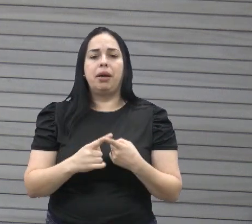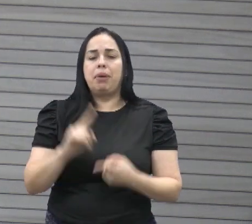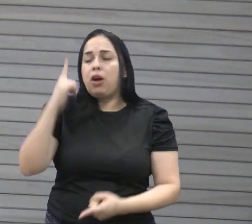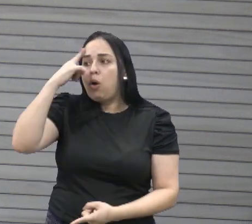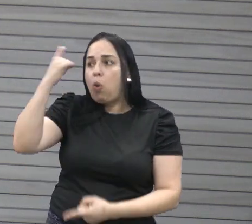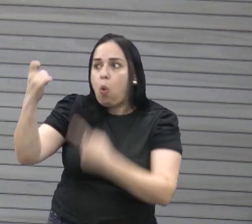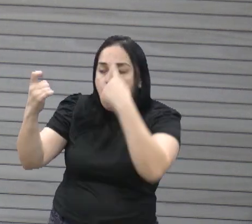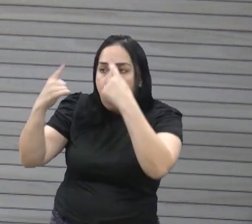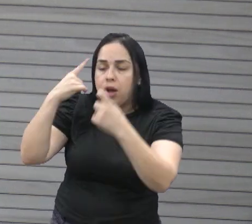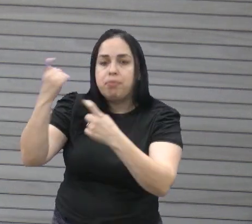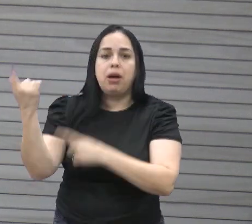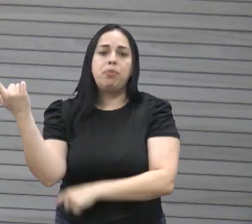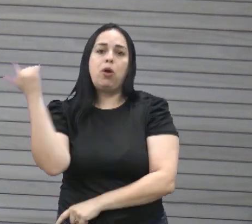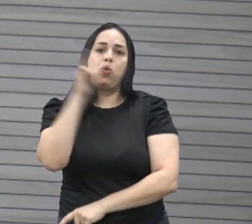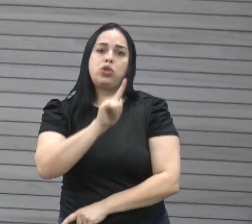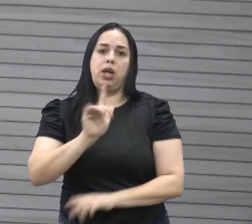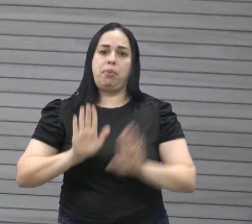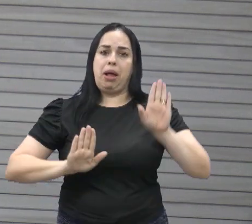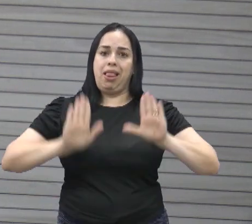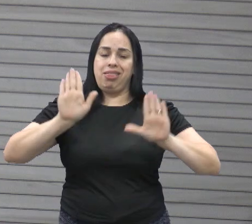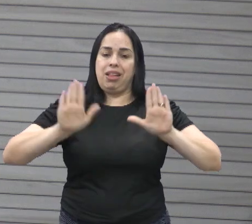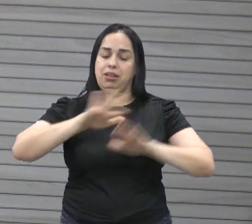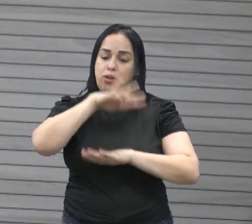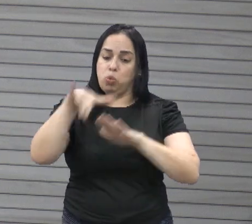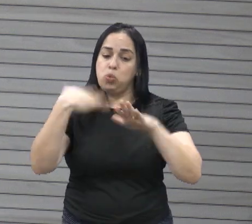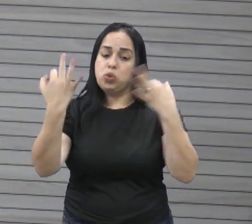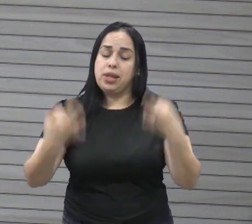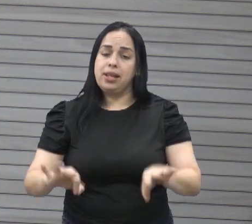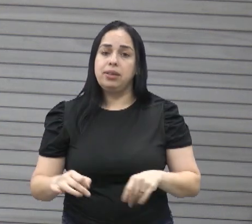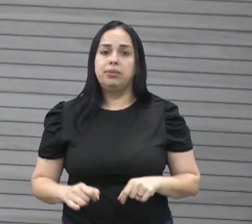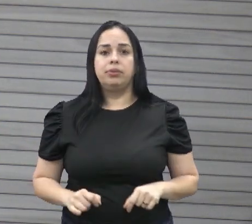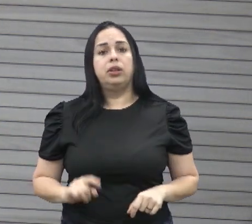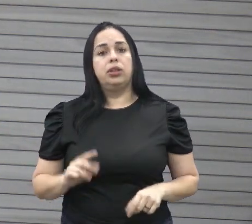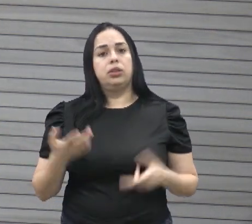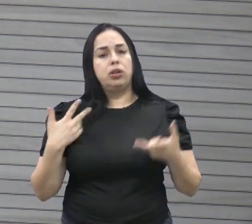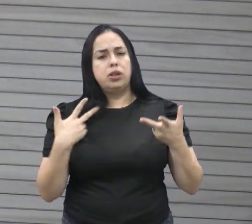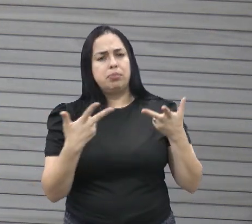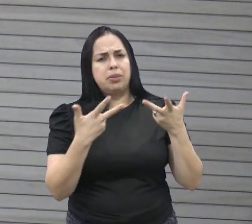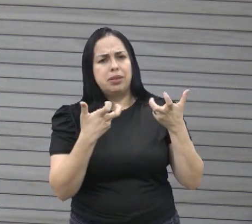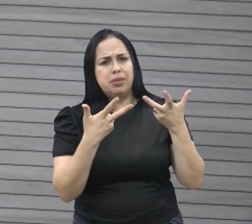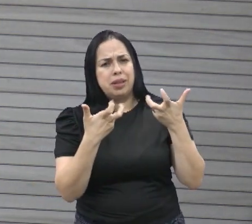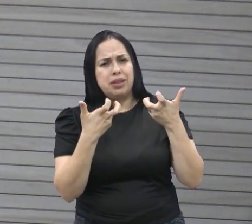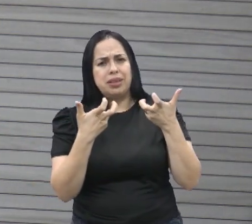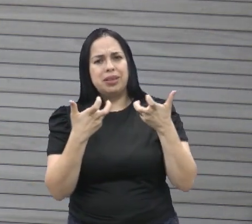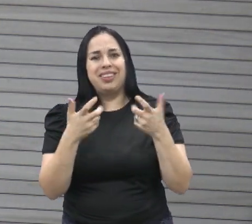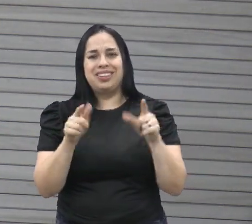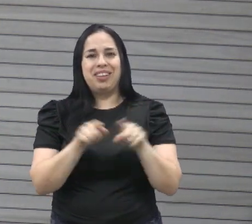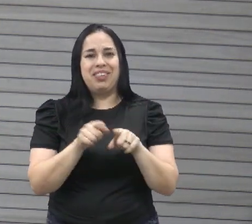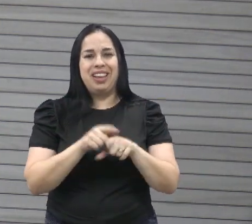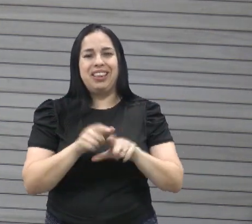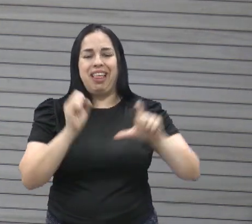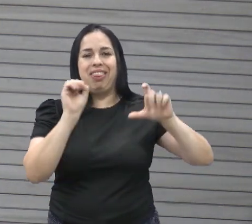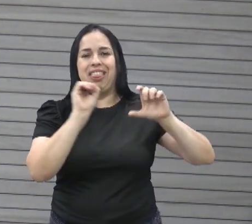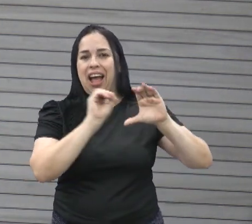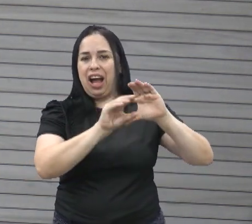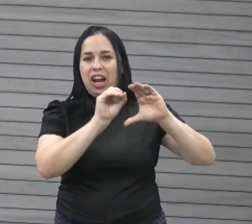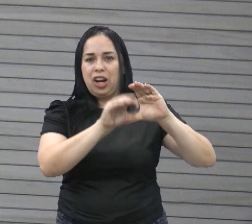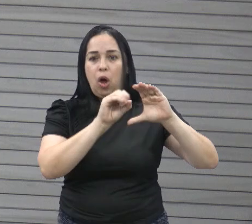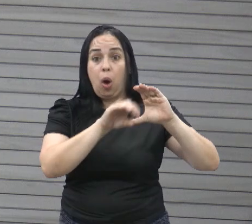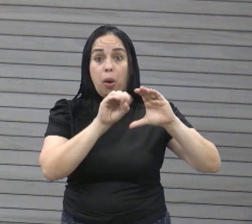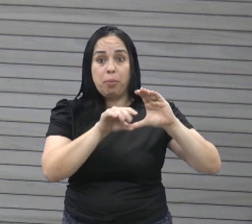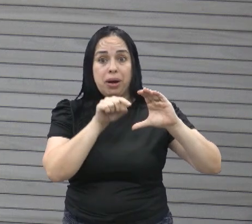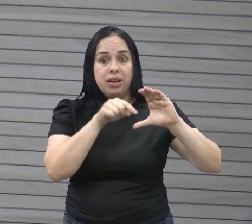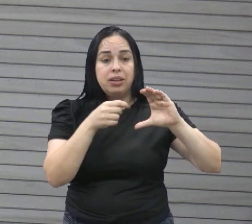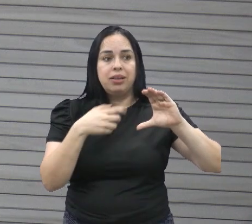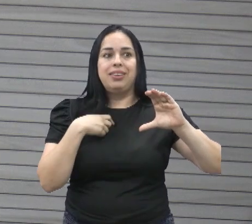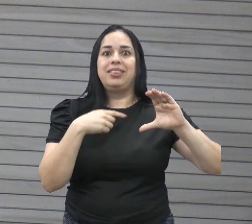gente possa ter uma licitação que dê certo, né? A gente viu ali, em nível nacional, sendo indagado, né, 400 ônibus, o